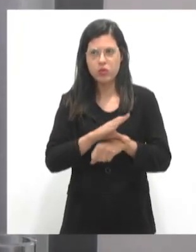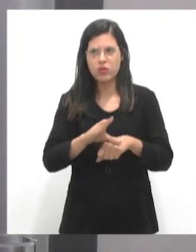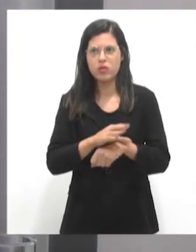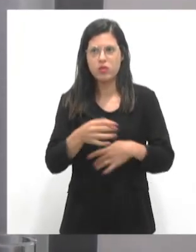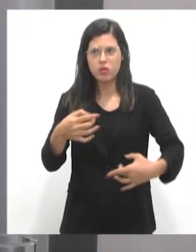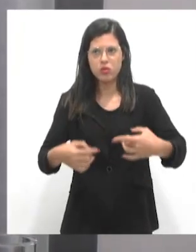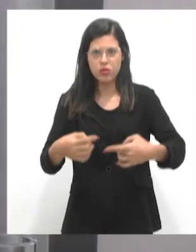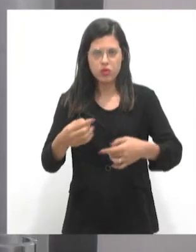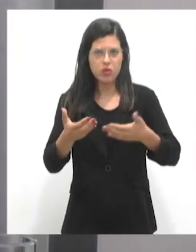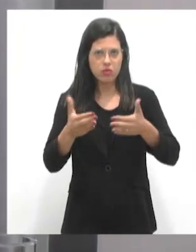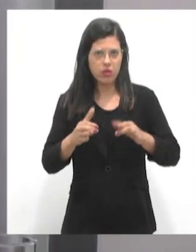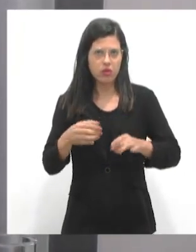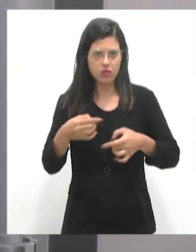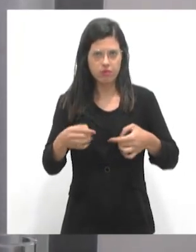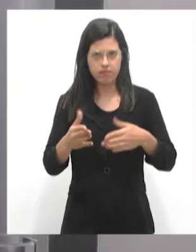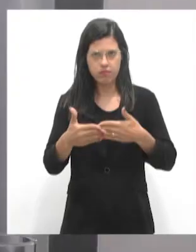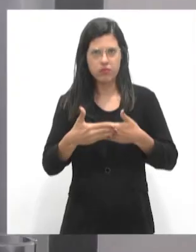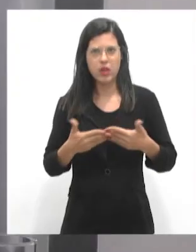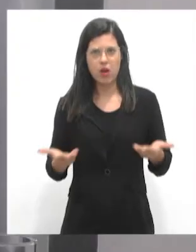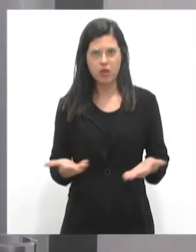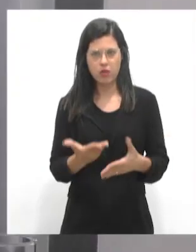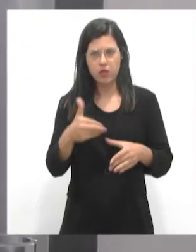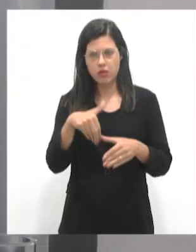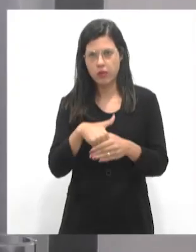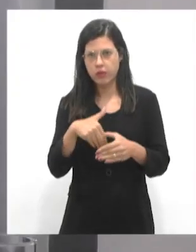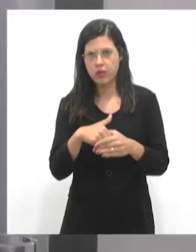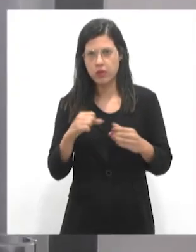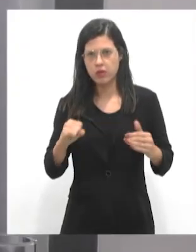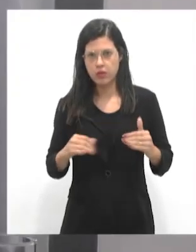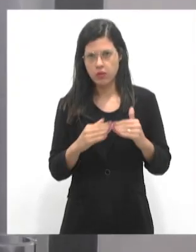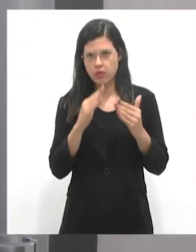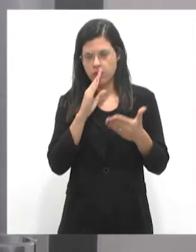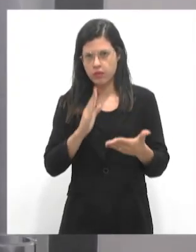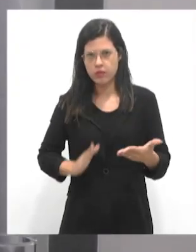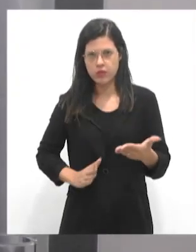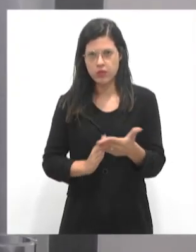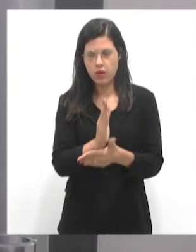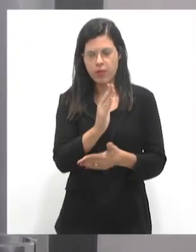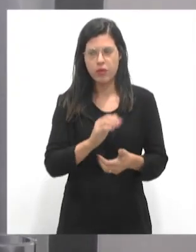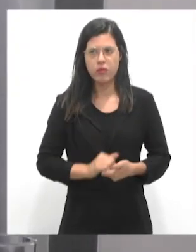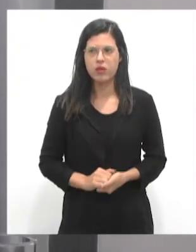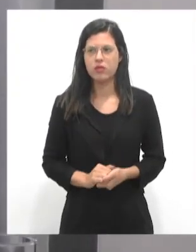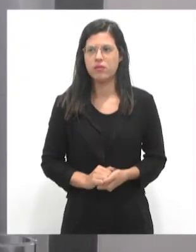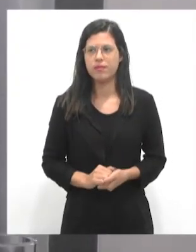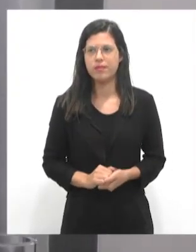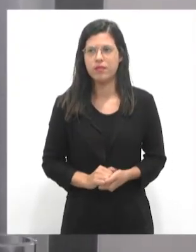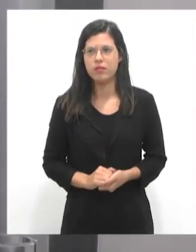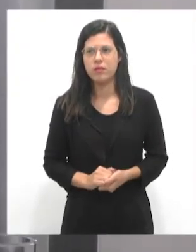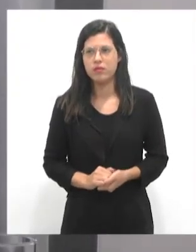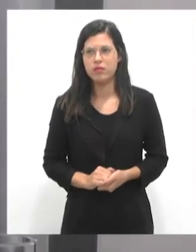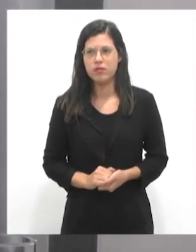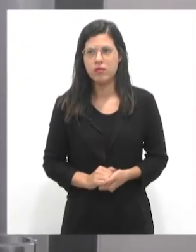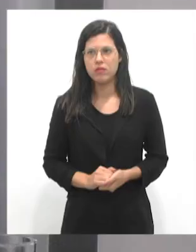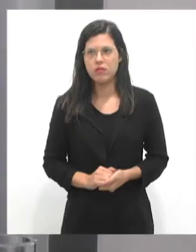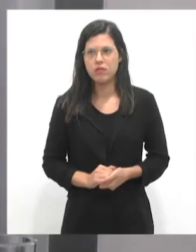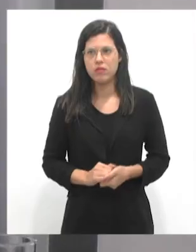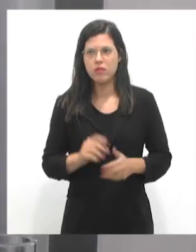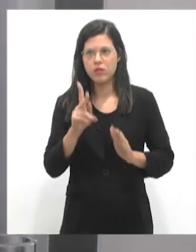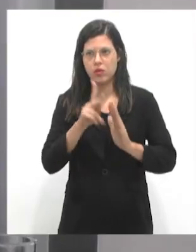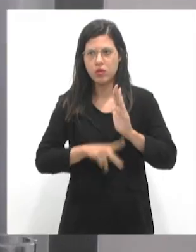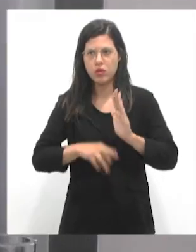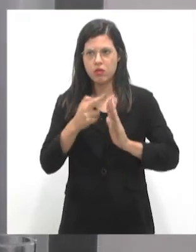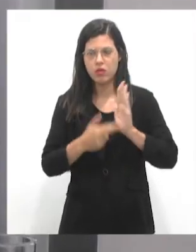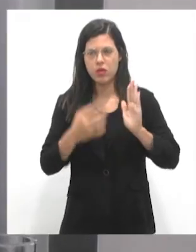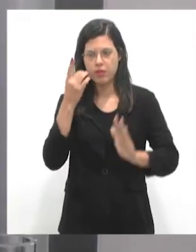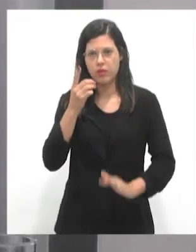Em discussão. Não havendo quem queira discutir, encerrada a discussão e votação, os senhores que aprovam permaneçam como estão. Aprovado. Projetos de relatoria do deputado